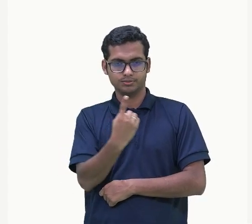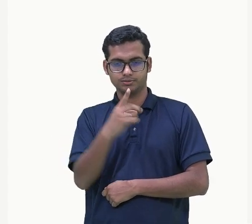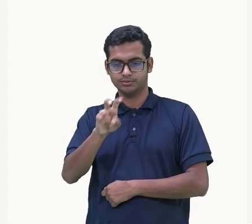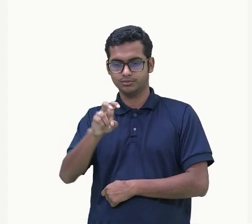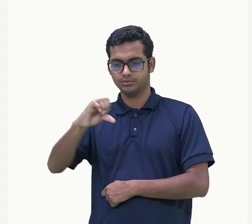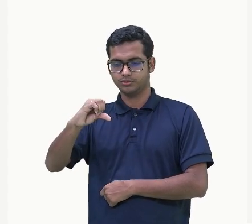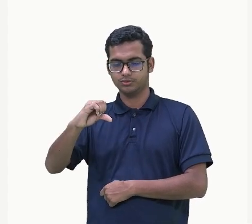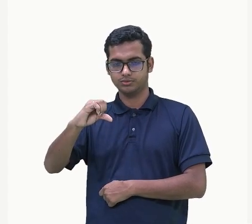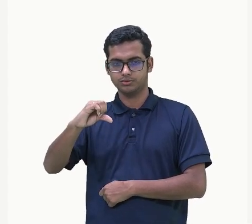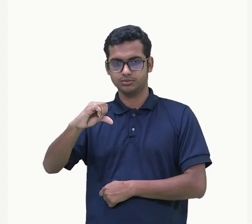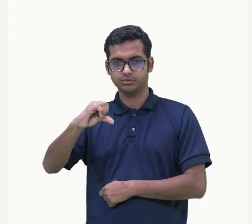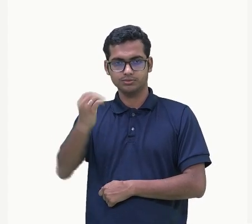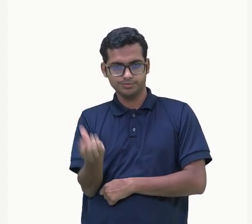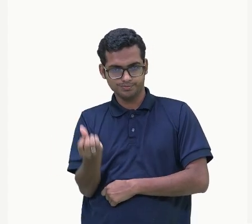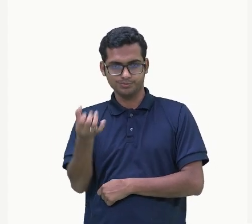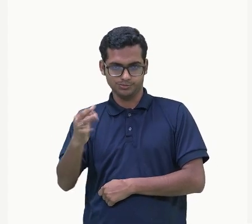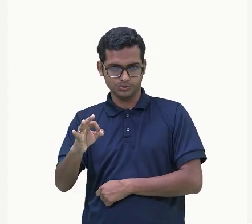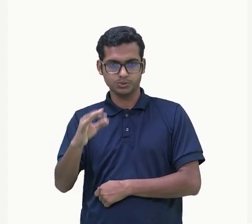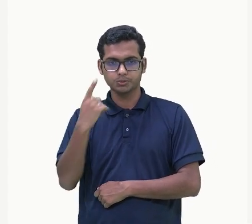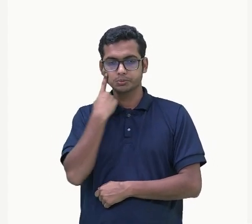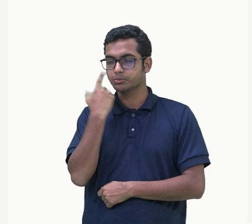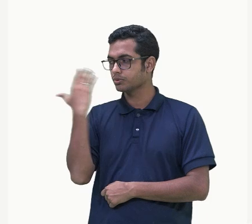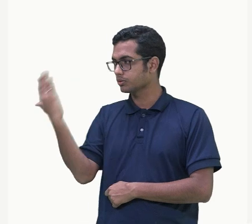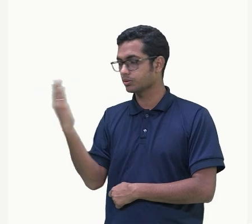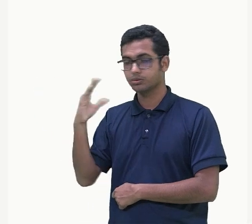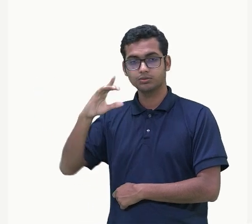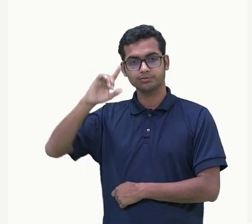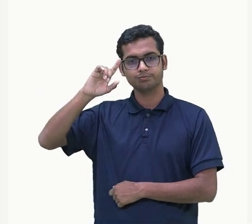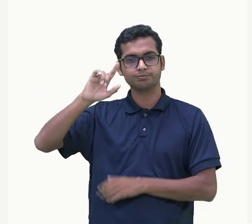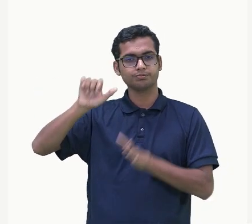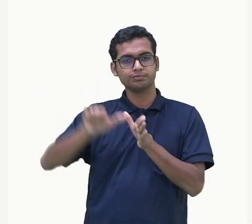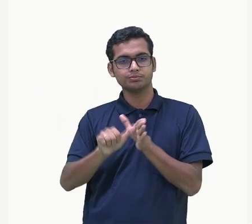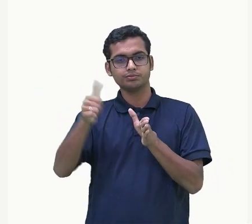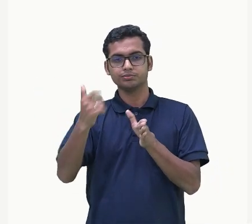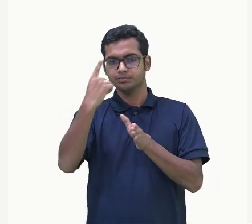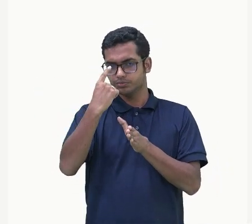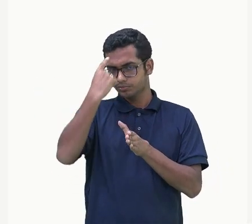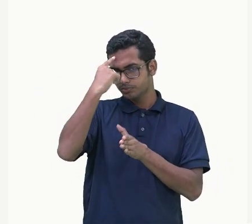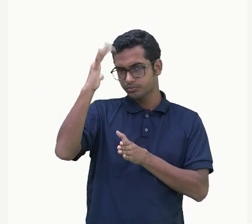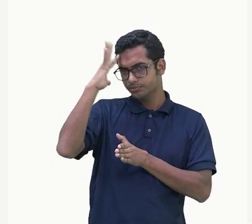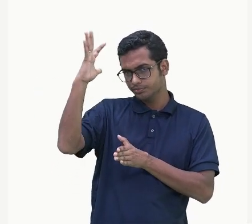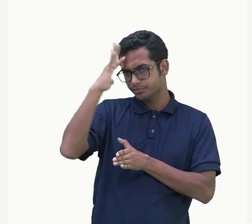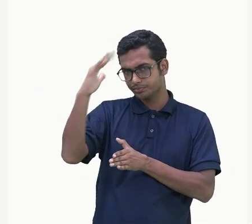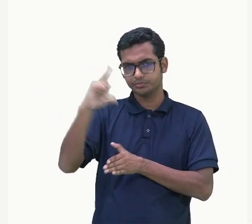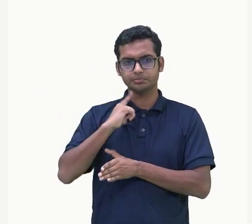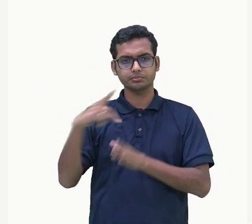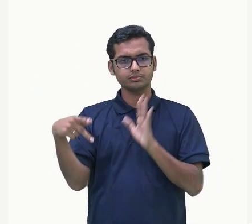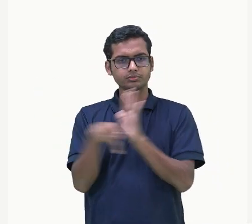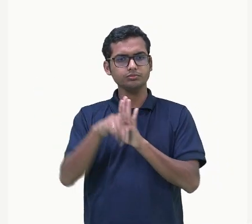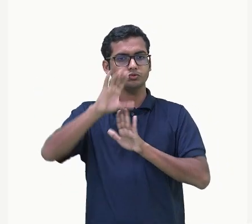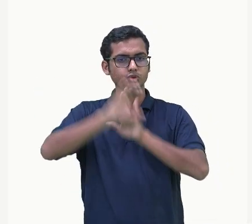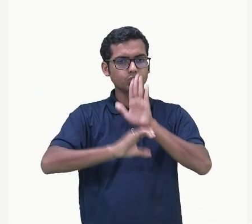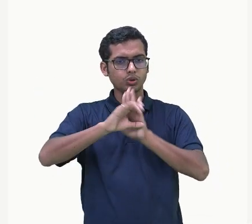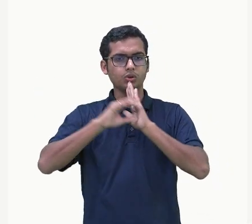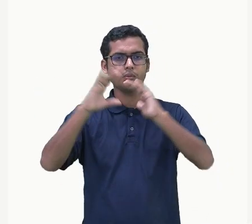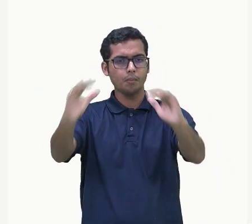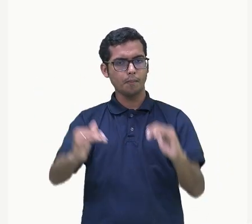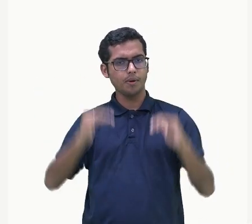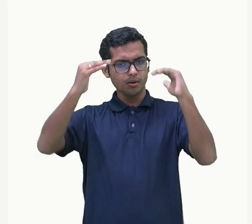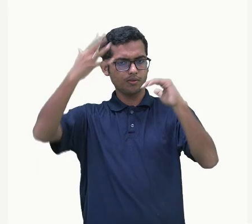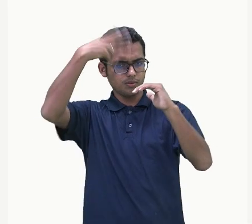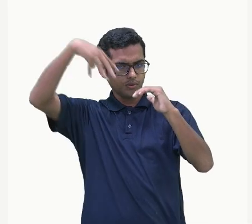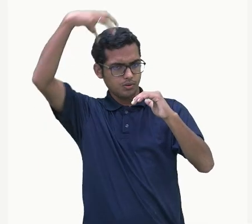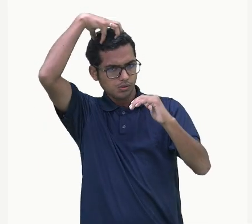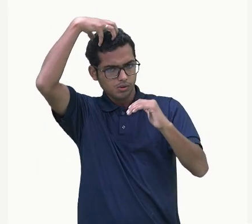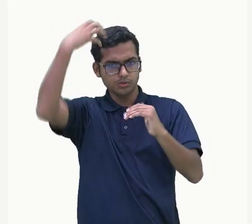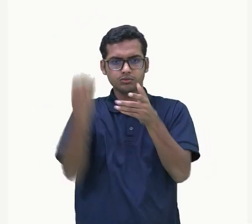1596. É considerado o primeiro pensador a estabelecer o conceito de absolutismo soberano,